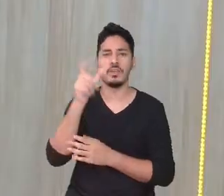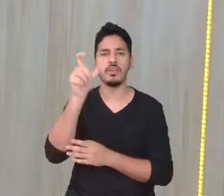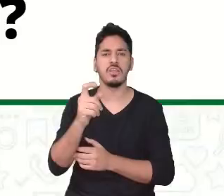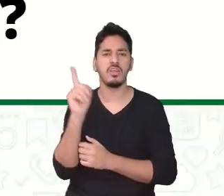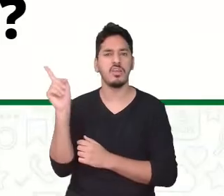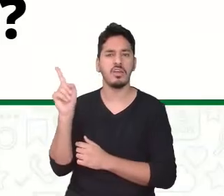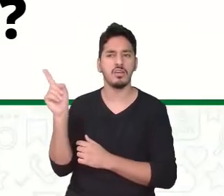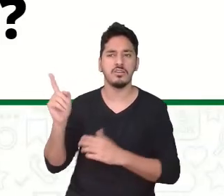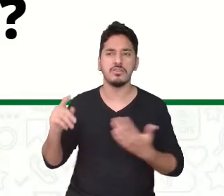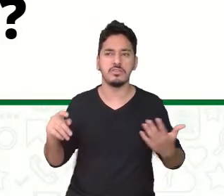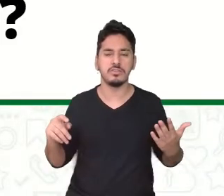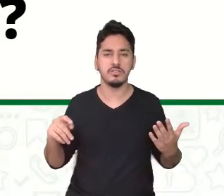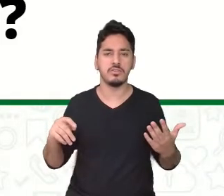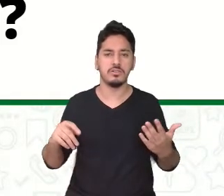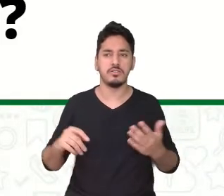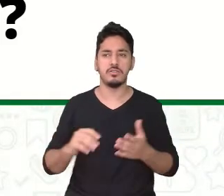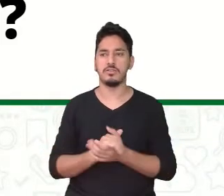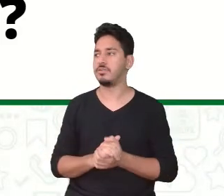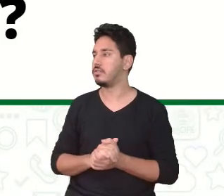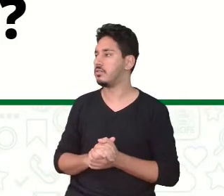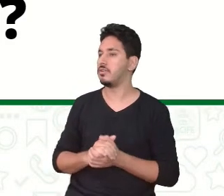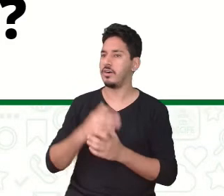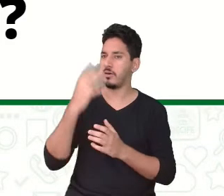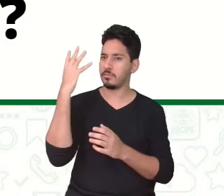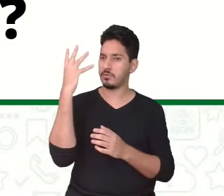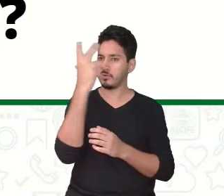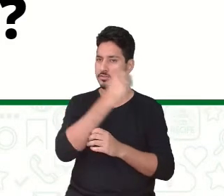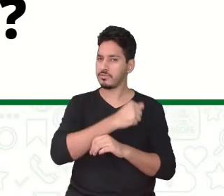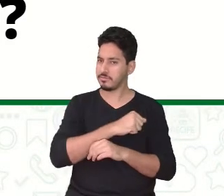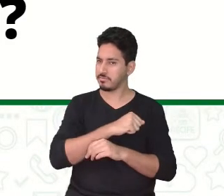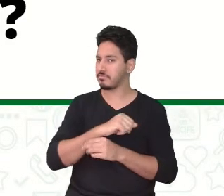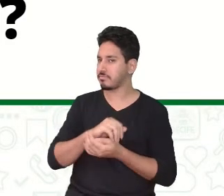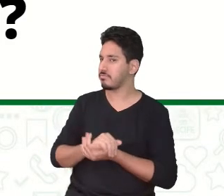aí? Esse daí é o... Ele é bonitão, né? Não é?